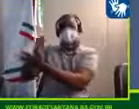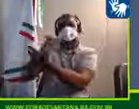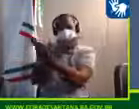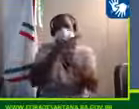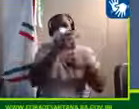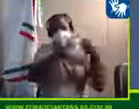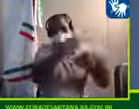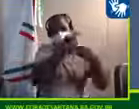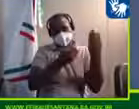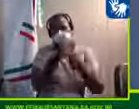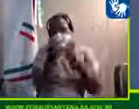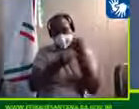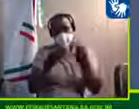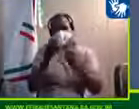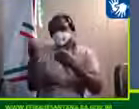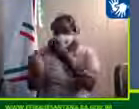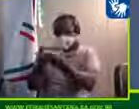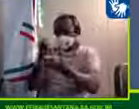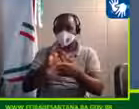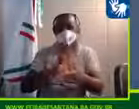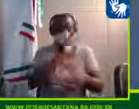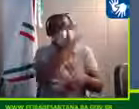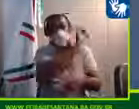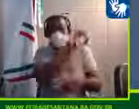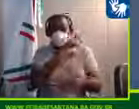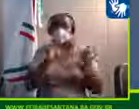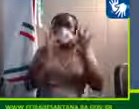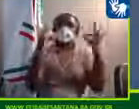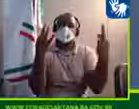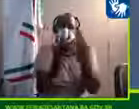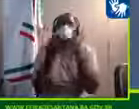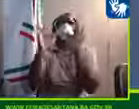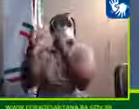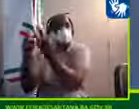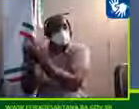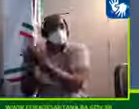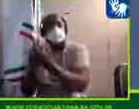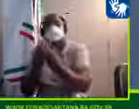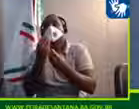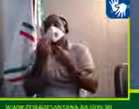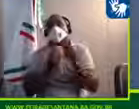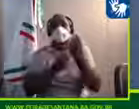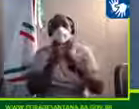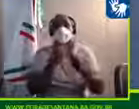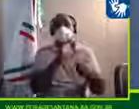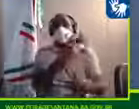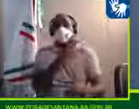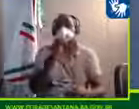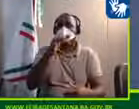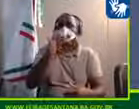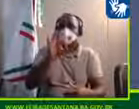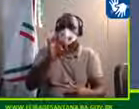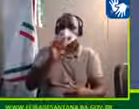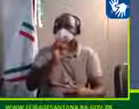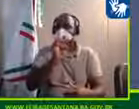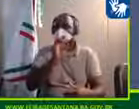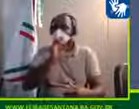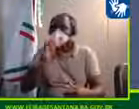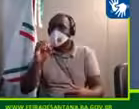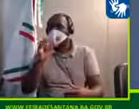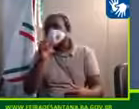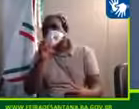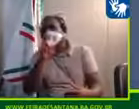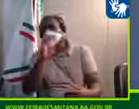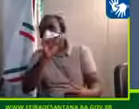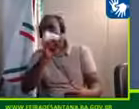as compras já estão prontas para serem entregues e nós vamos entregar mais ou menos em torno de 10 a 15 mil cestas básicas, que é o que nós conseguimos